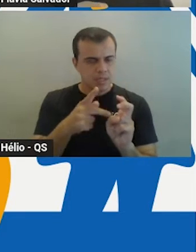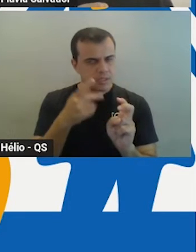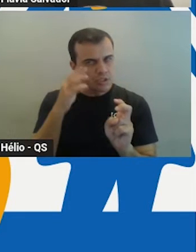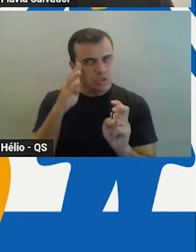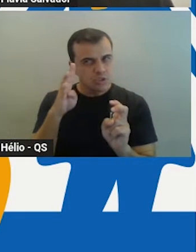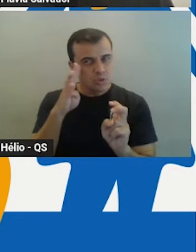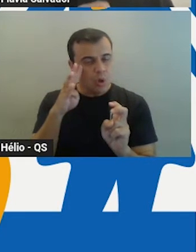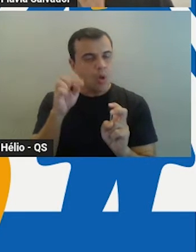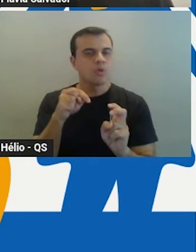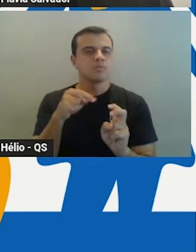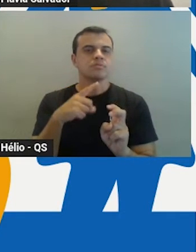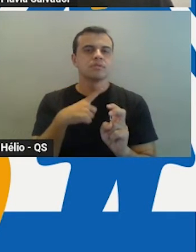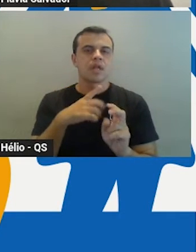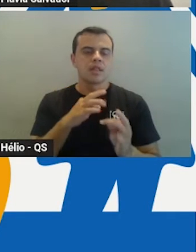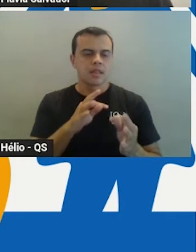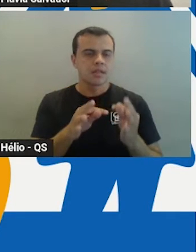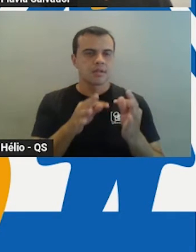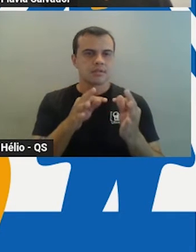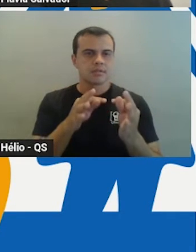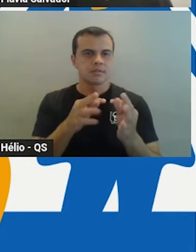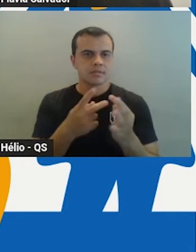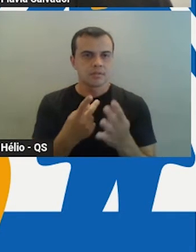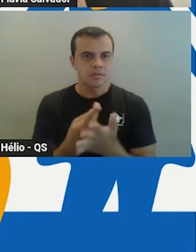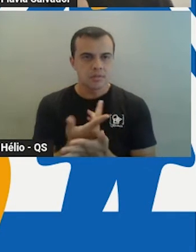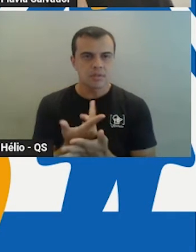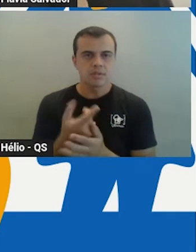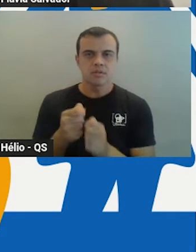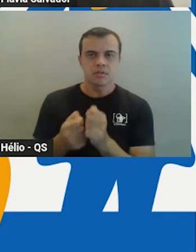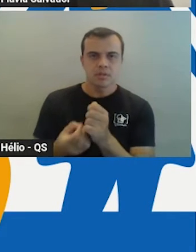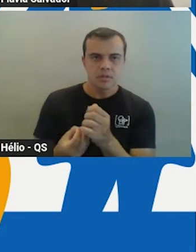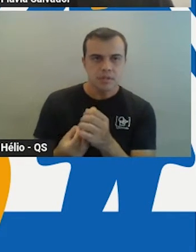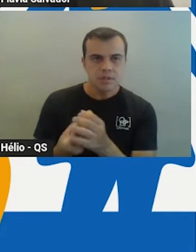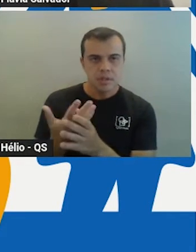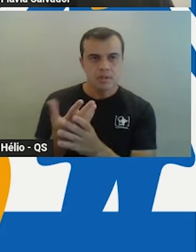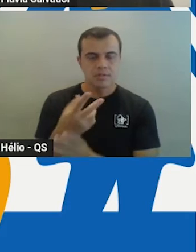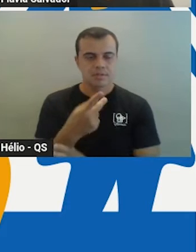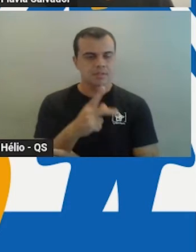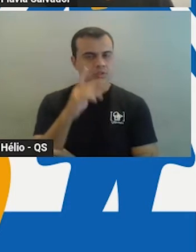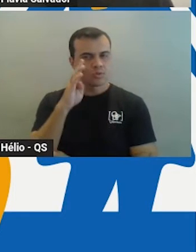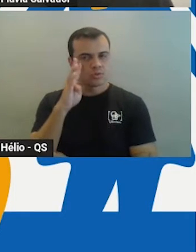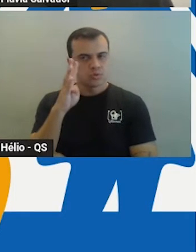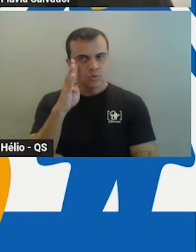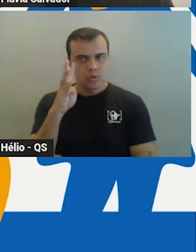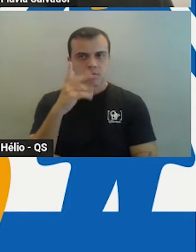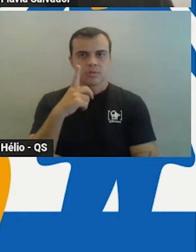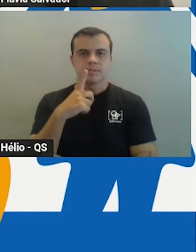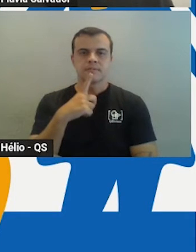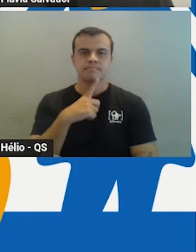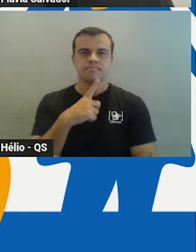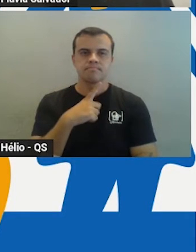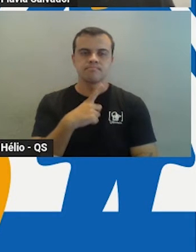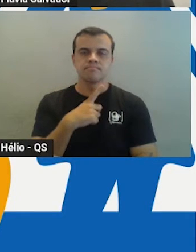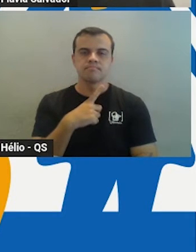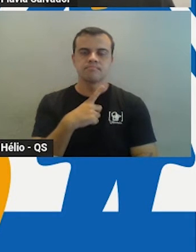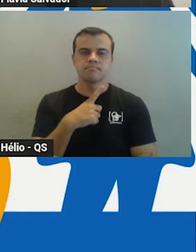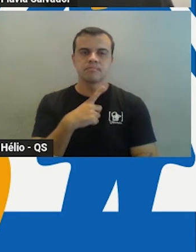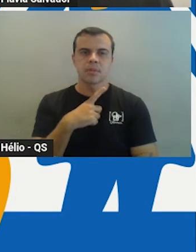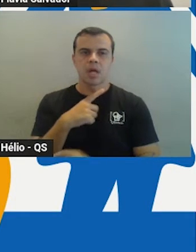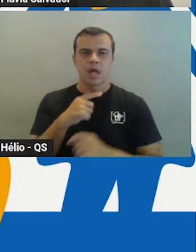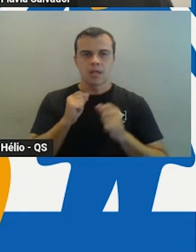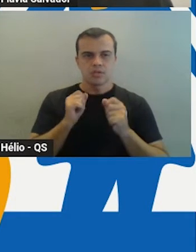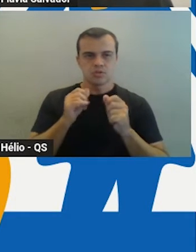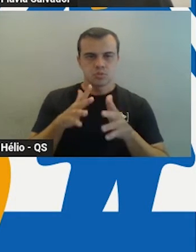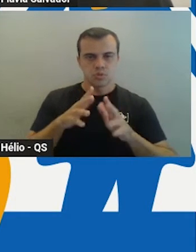sonhos que tecnologias assistivas nascem, são a partir desses sonhos que